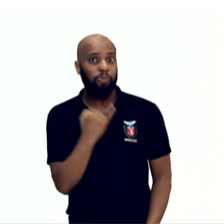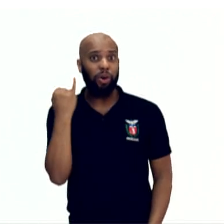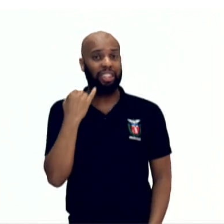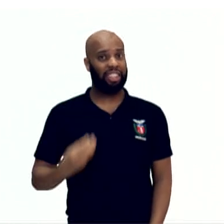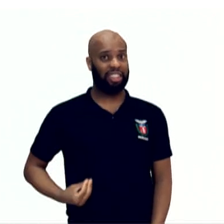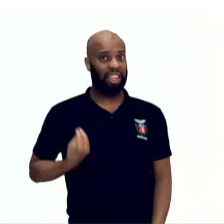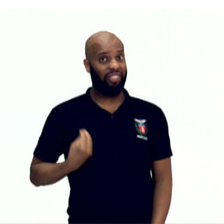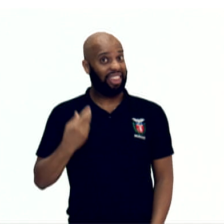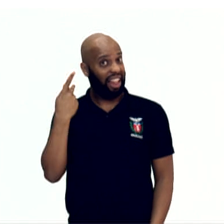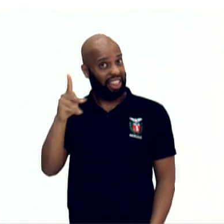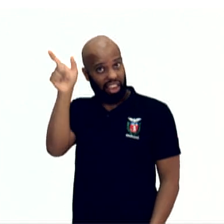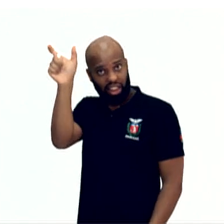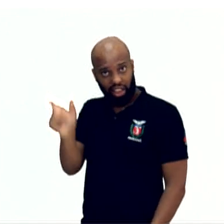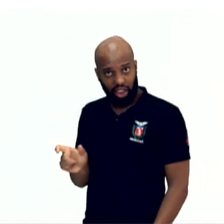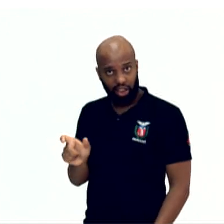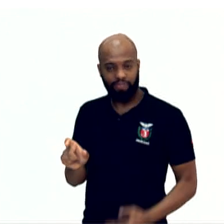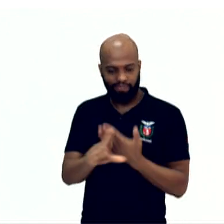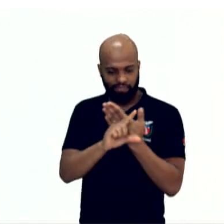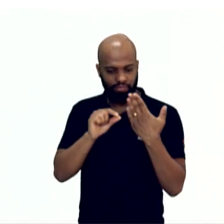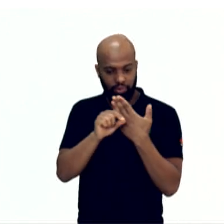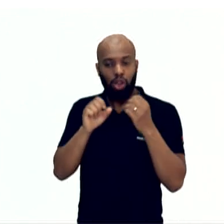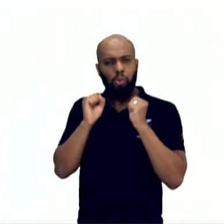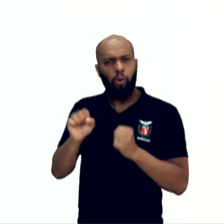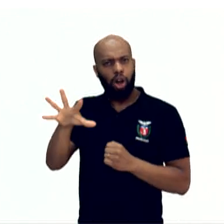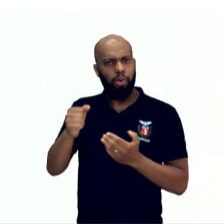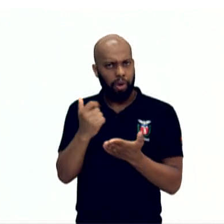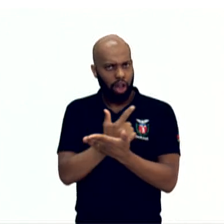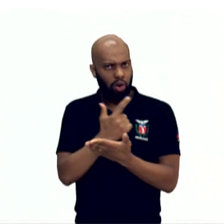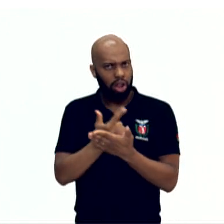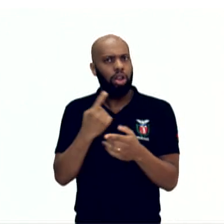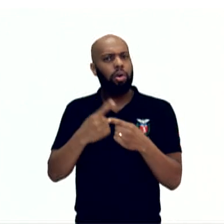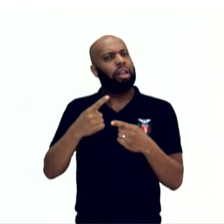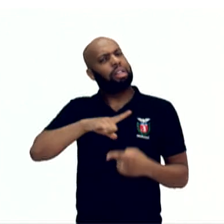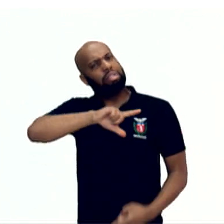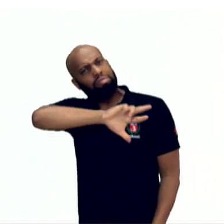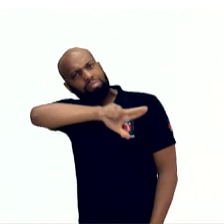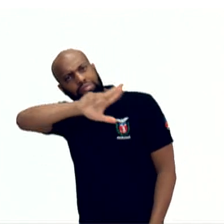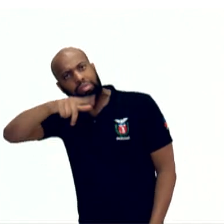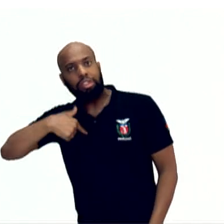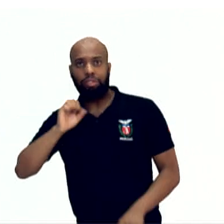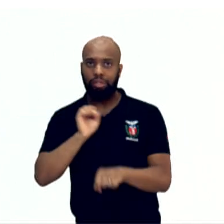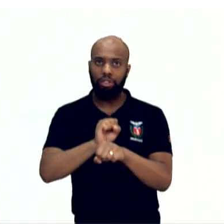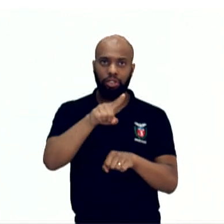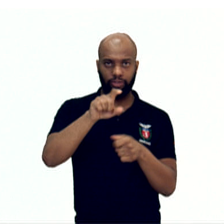Pode pegar o livro lá, dar uma olhada, porque tem vários fatos. Vou aguardar.